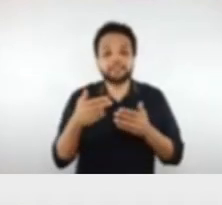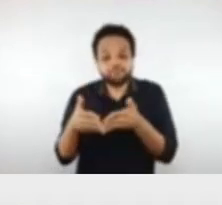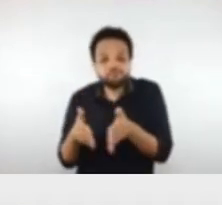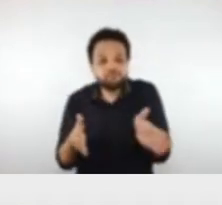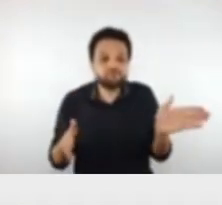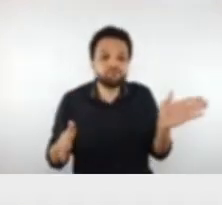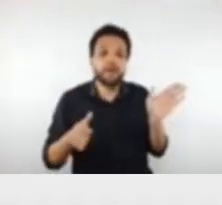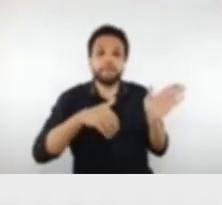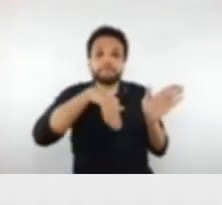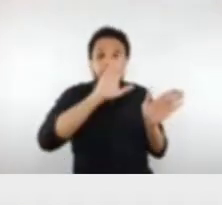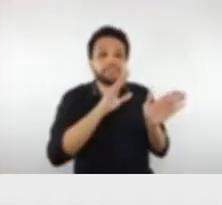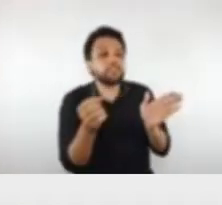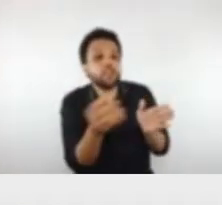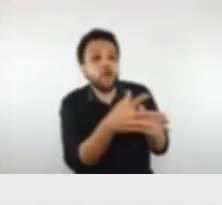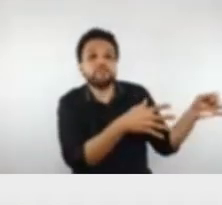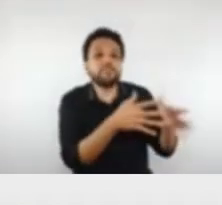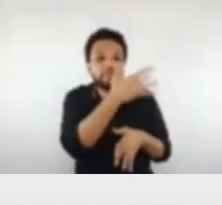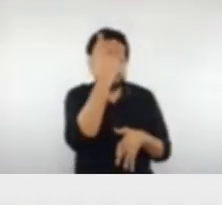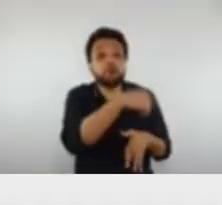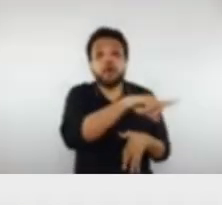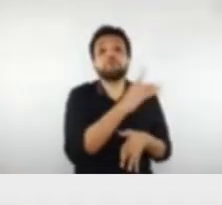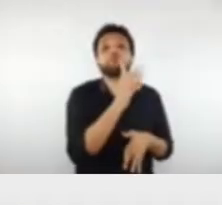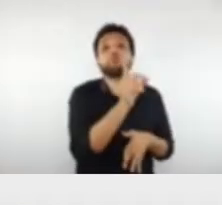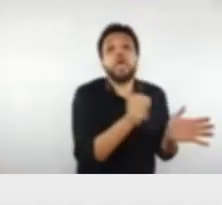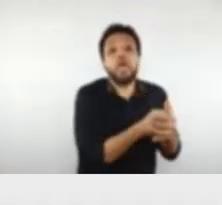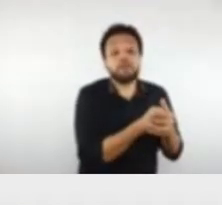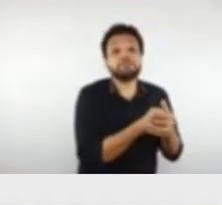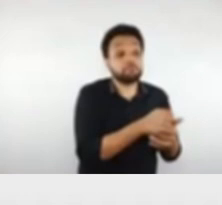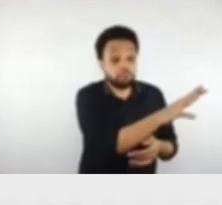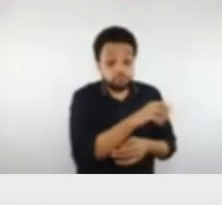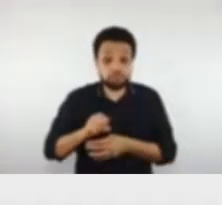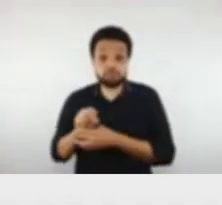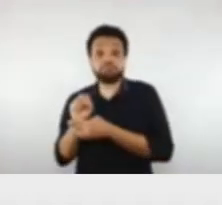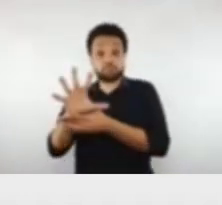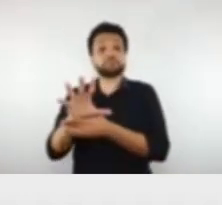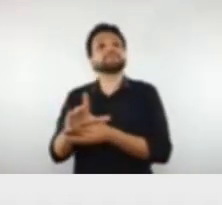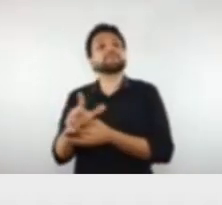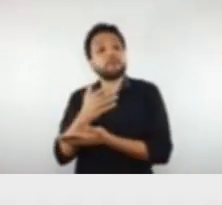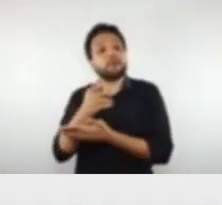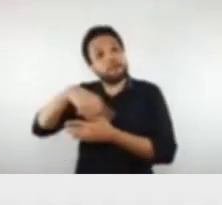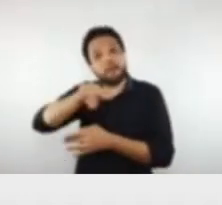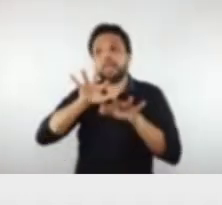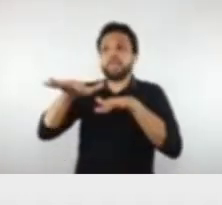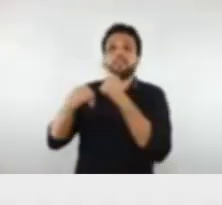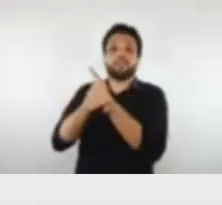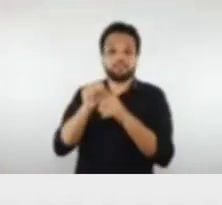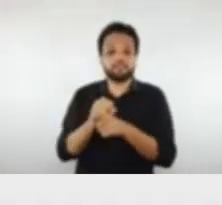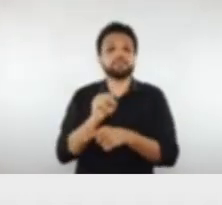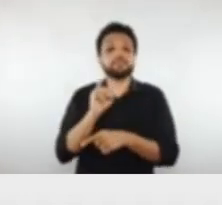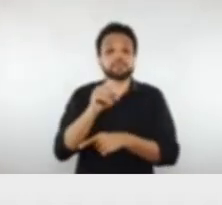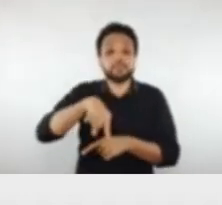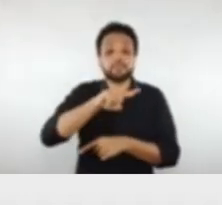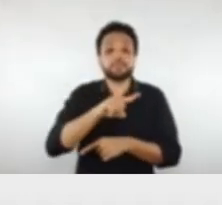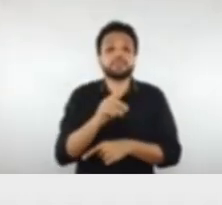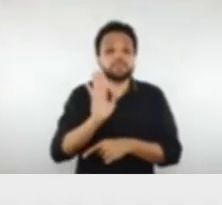consegue promover novos talentos. Todo mundo assistiu Homeland, né? Ou todo mundo já ouviu falar.